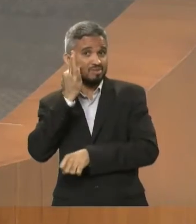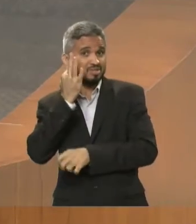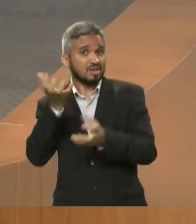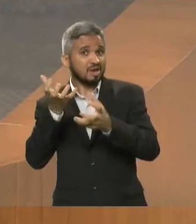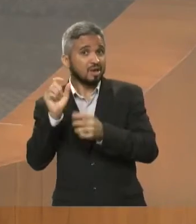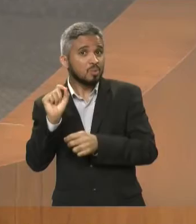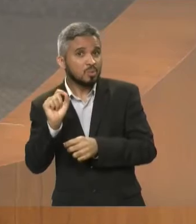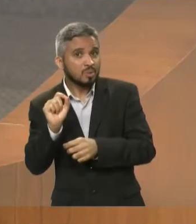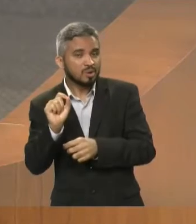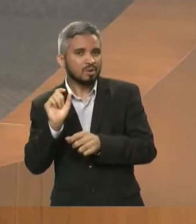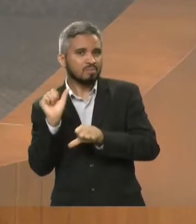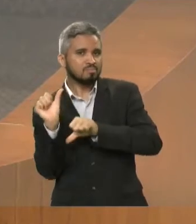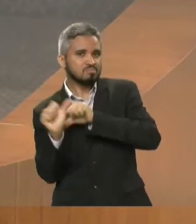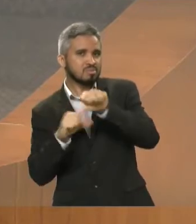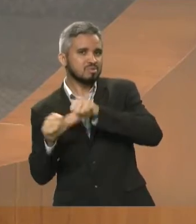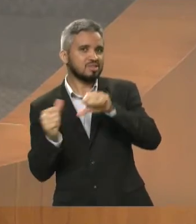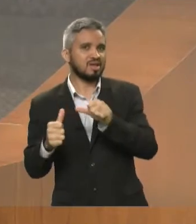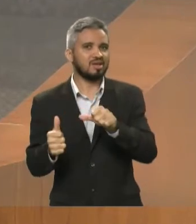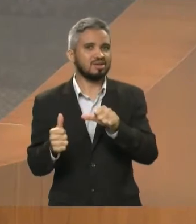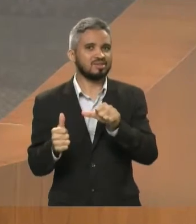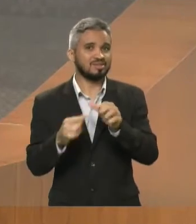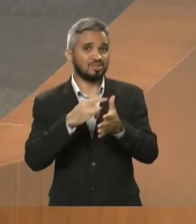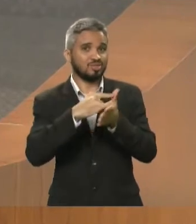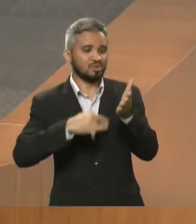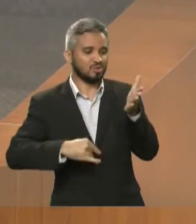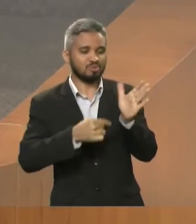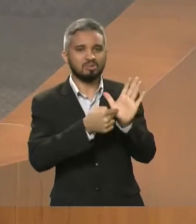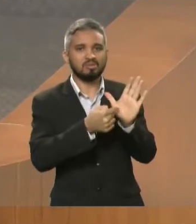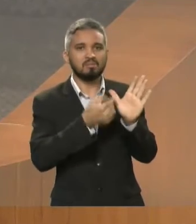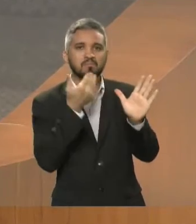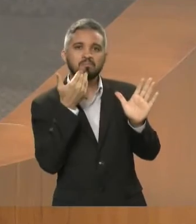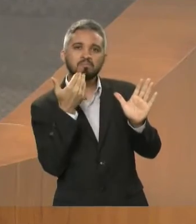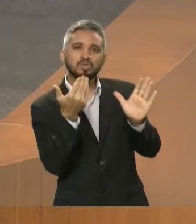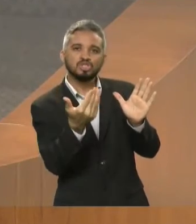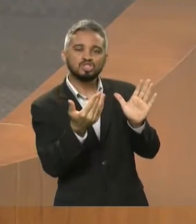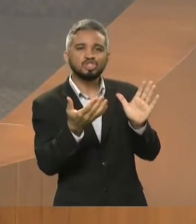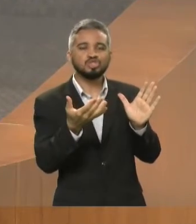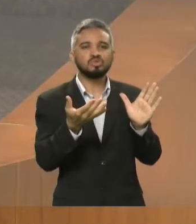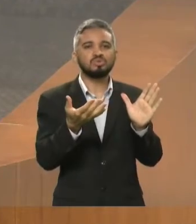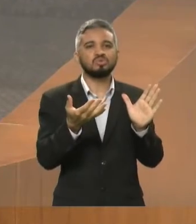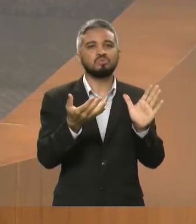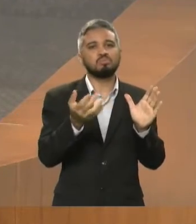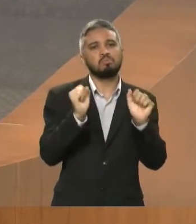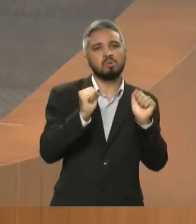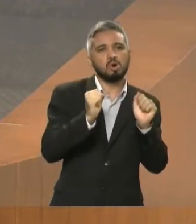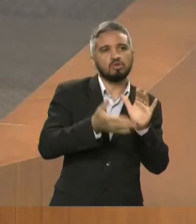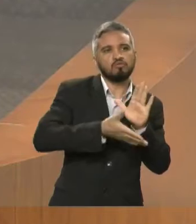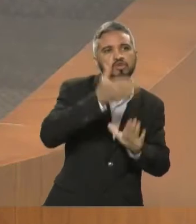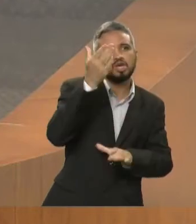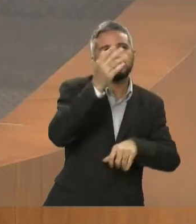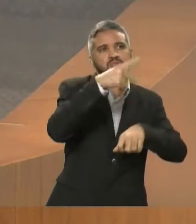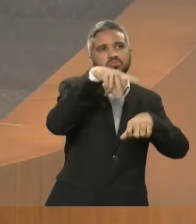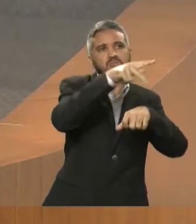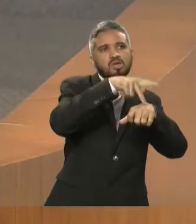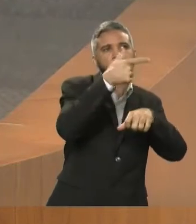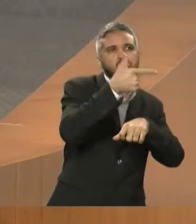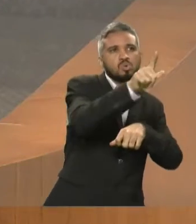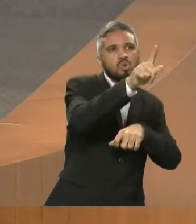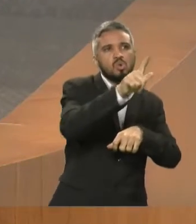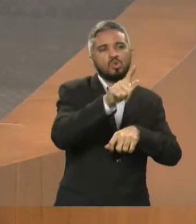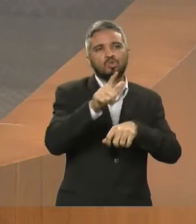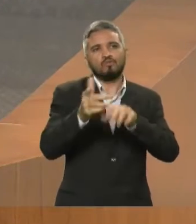pedindo autorização para se ausentar do país ou do Estado de forma oficial